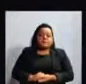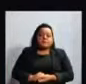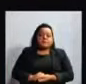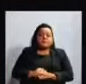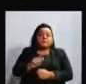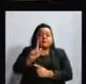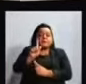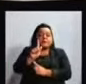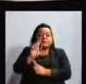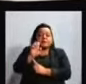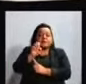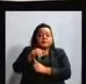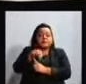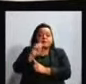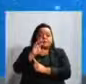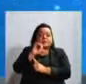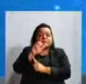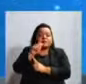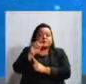Gênesi Gonçalves.